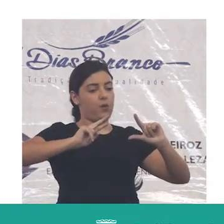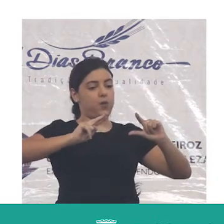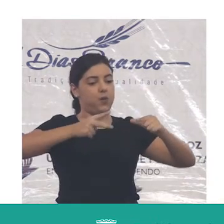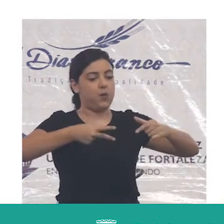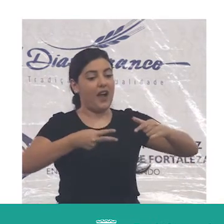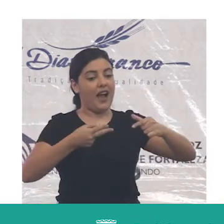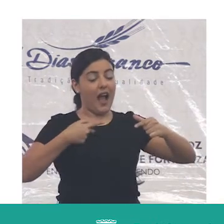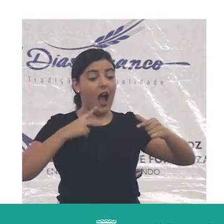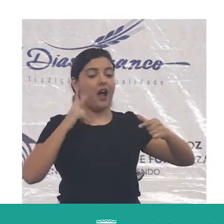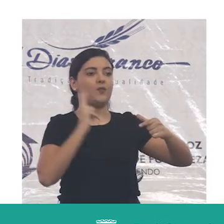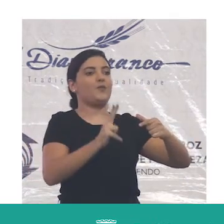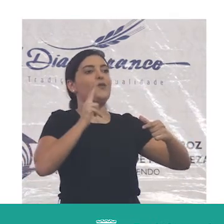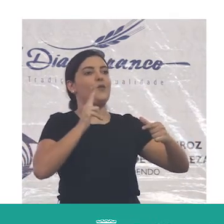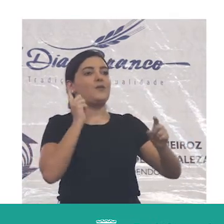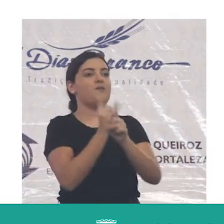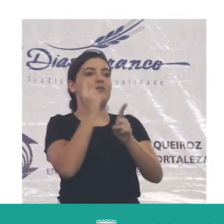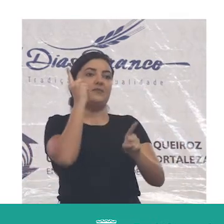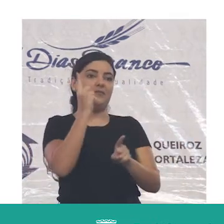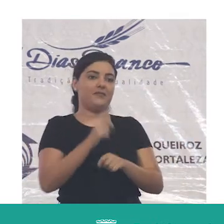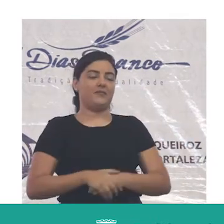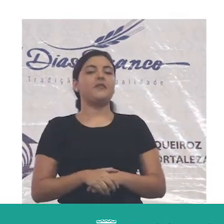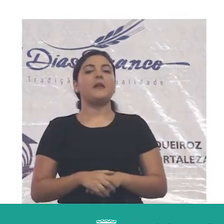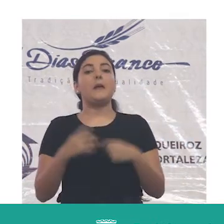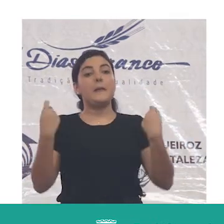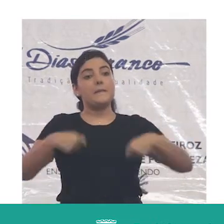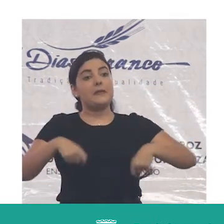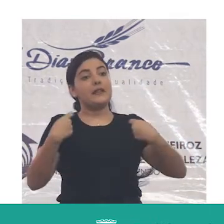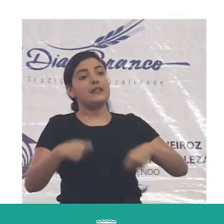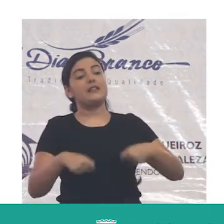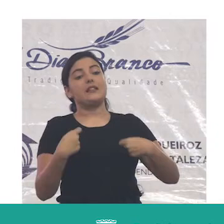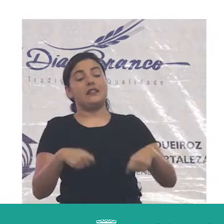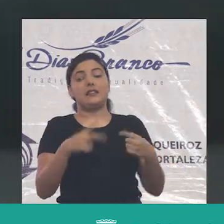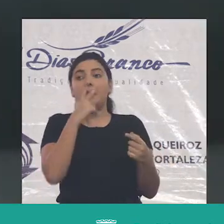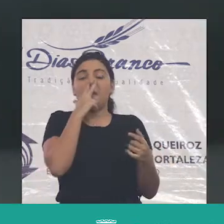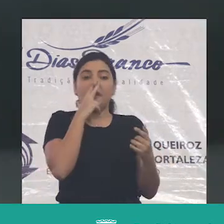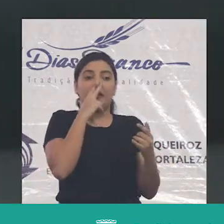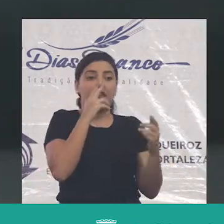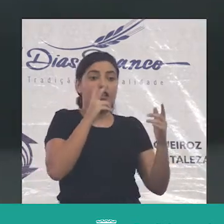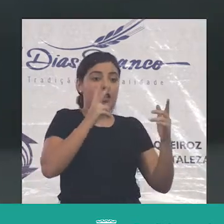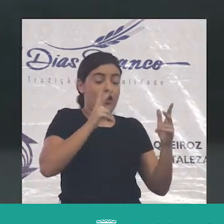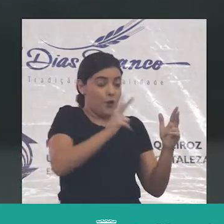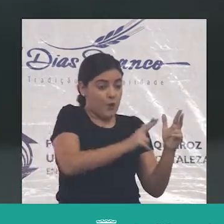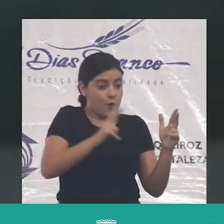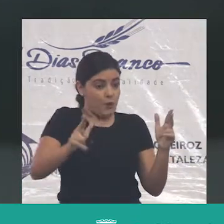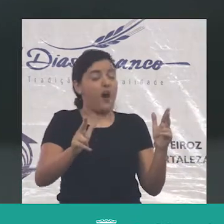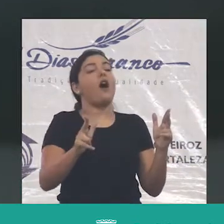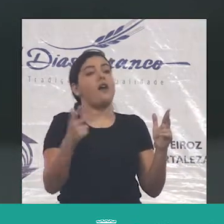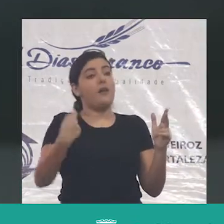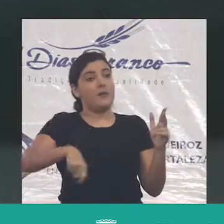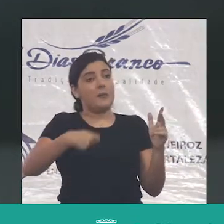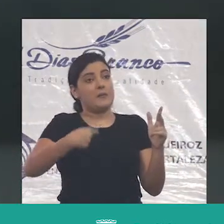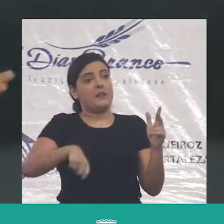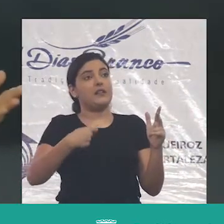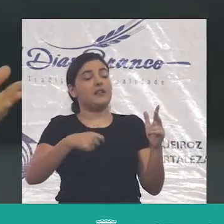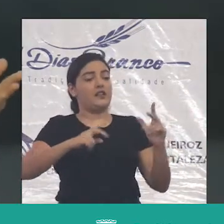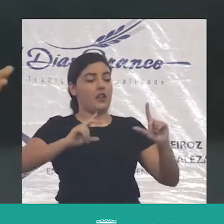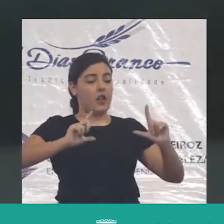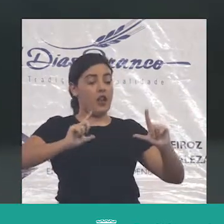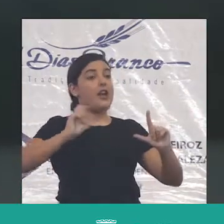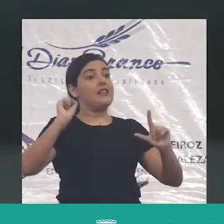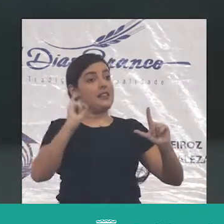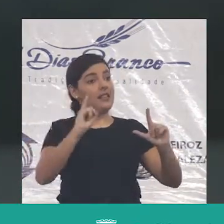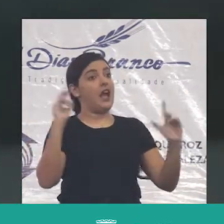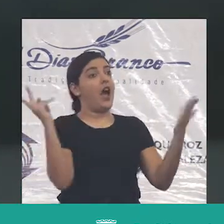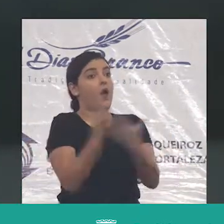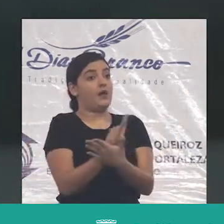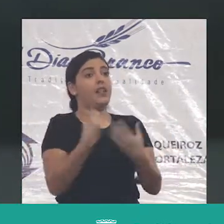vendo. Sempre procure 2 faces que sejam paralelas e iguais. Tombe, se for o